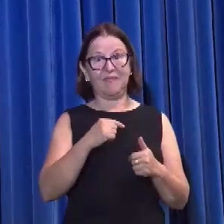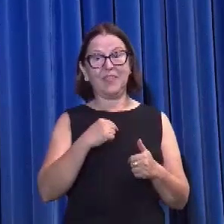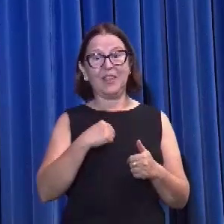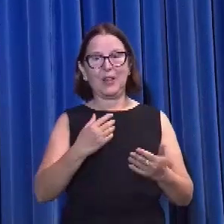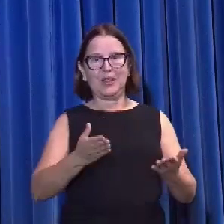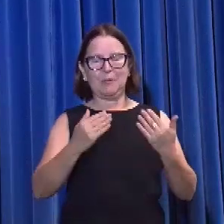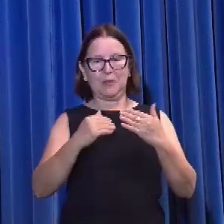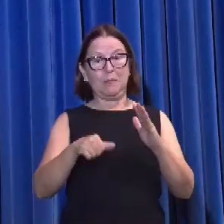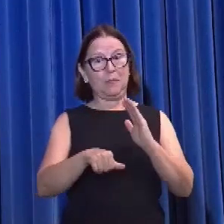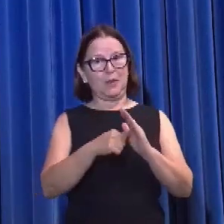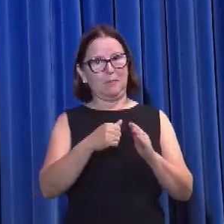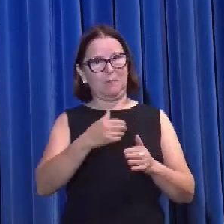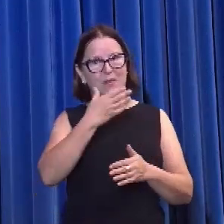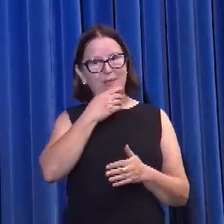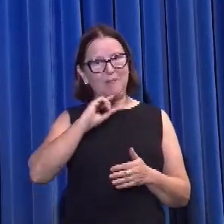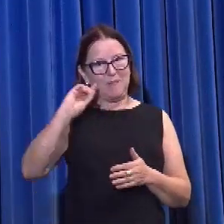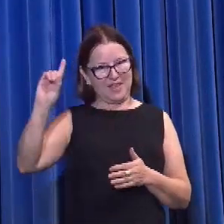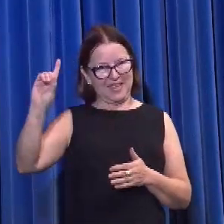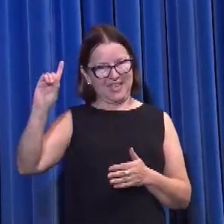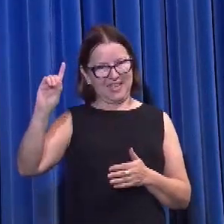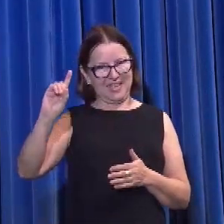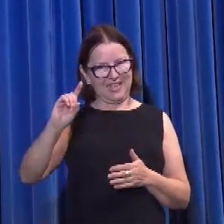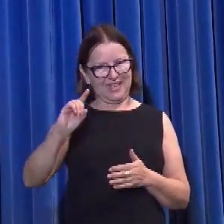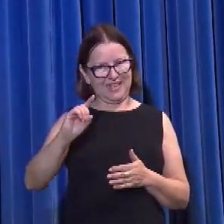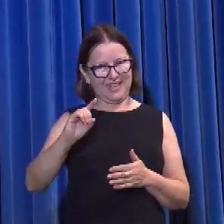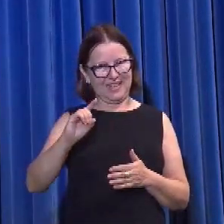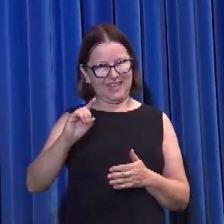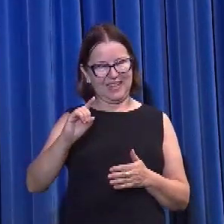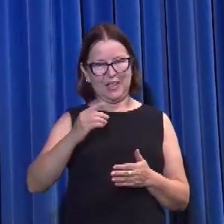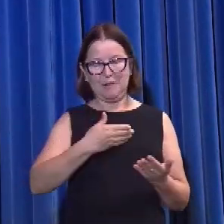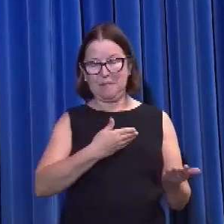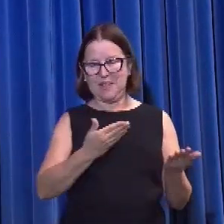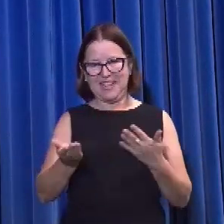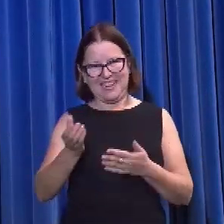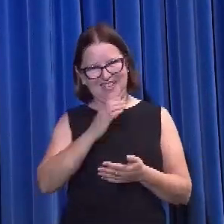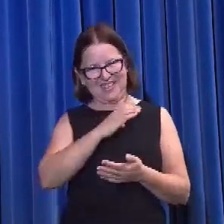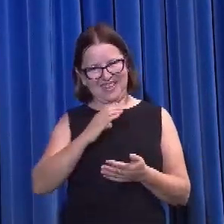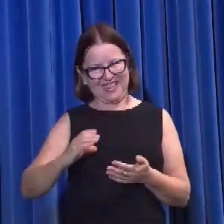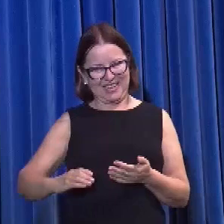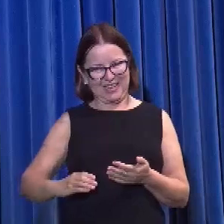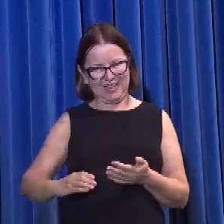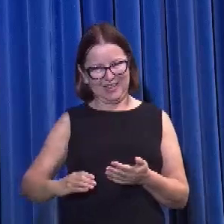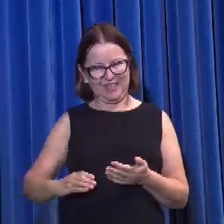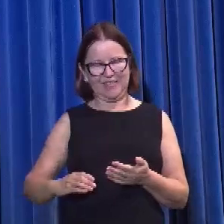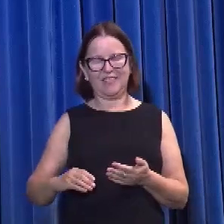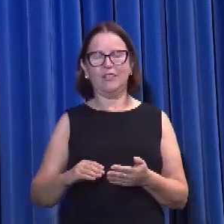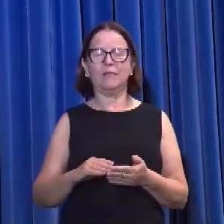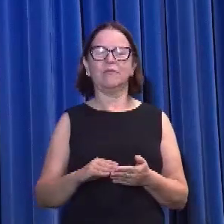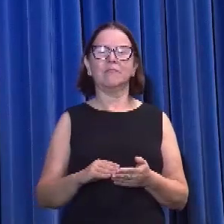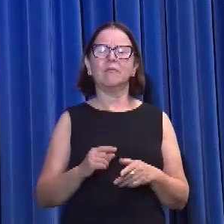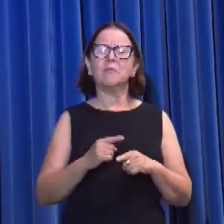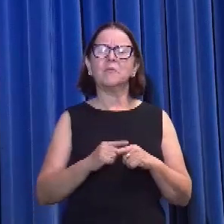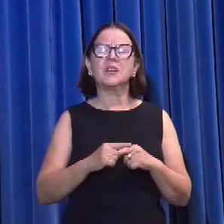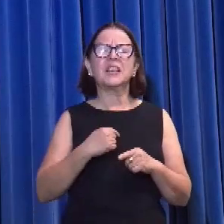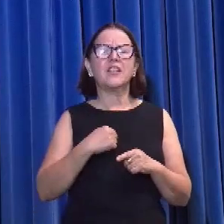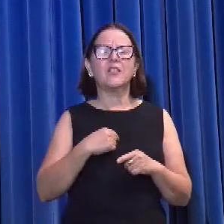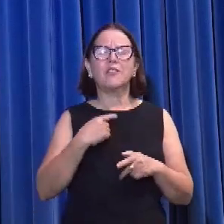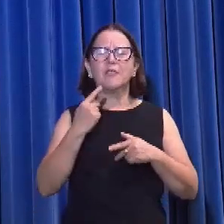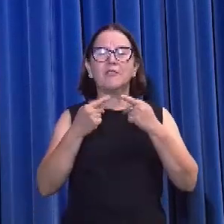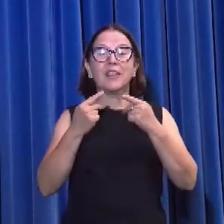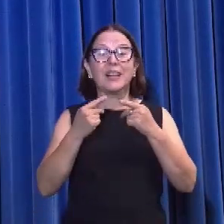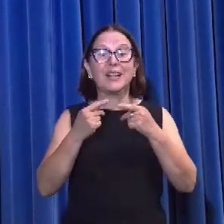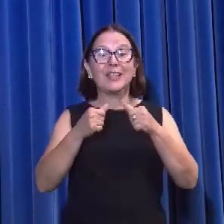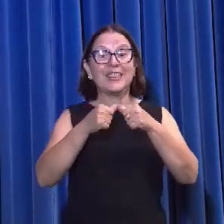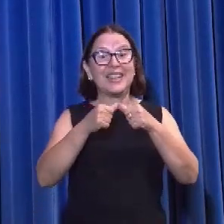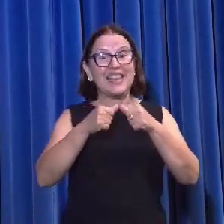Primeiro, o Pai me leva a Cristo. Por que eu estou dizendo isto? Porque